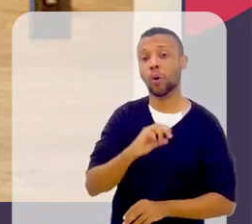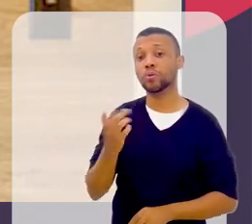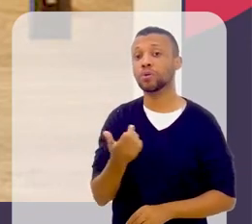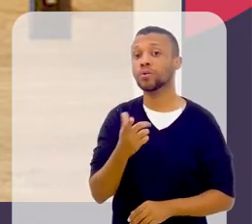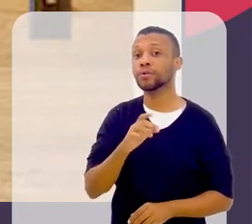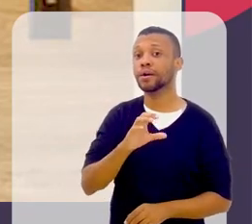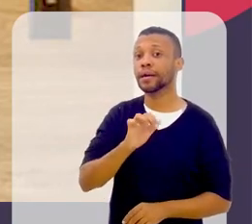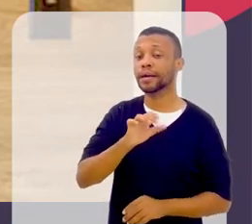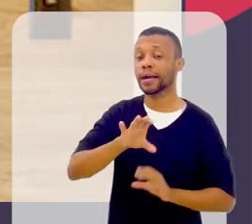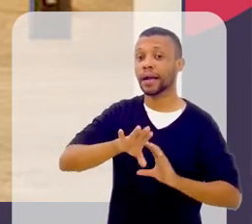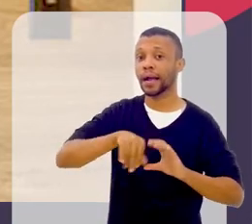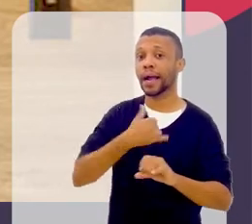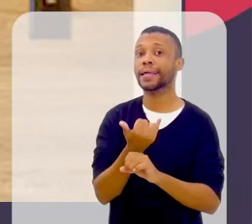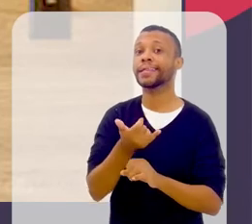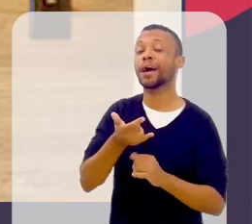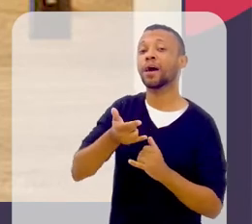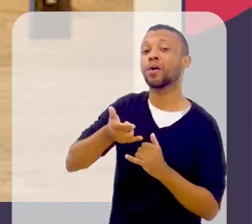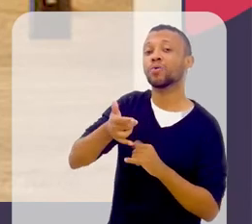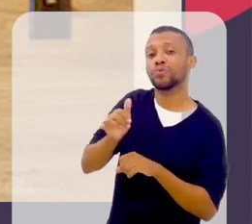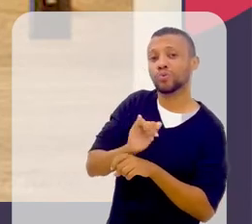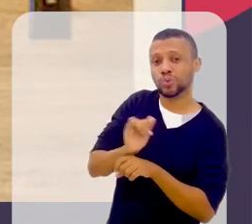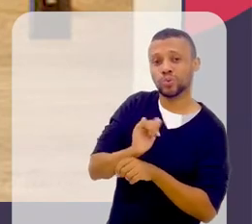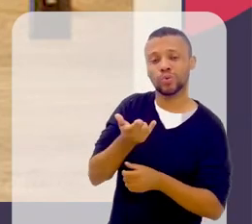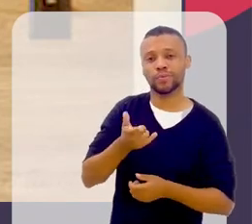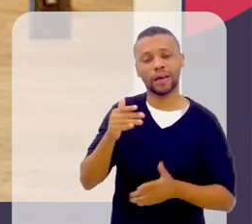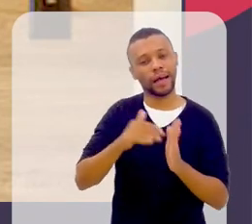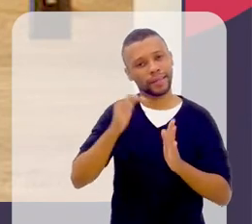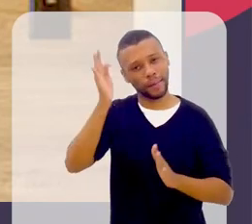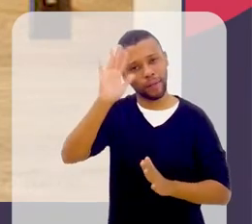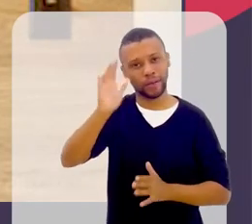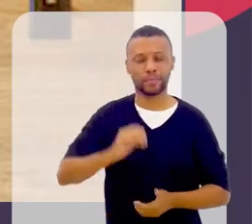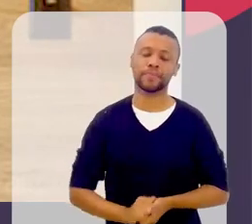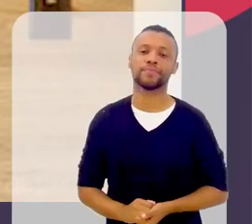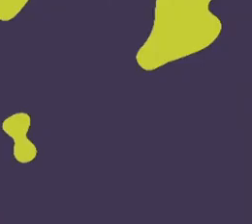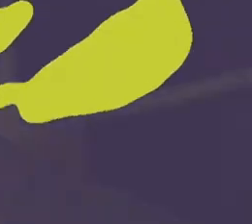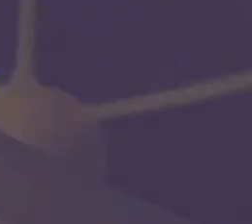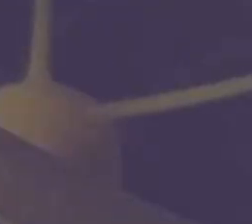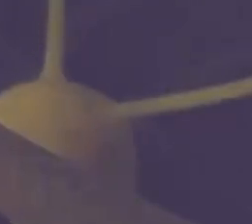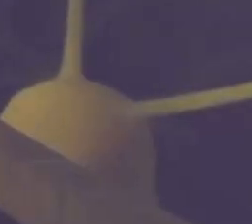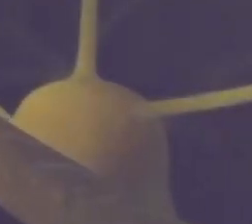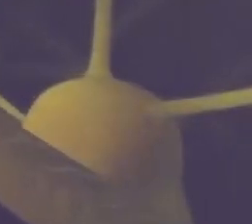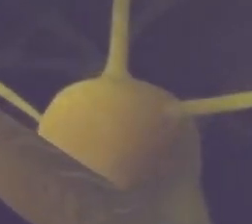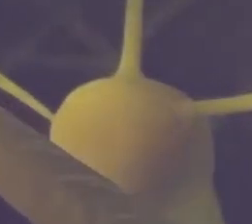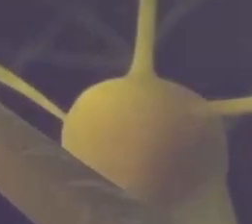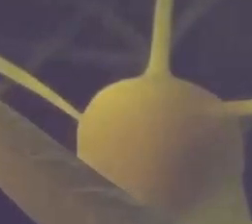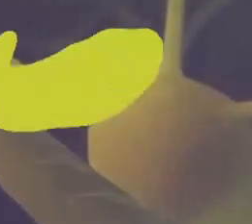nosso site ou então o nosso canal no YouTube, TV Alerj, o canal do povo. Até a próxima.